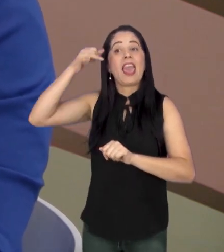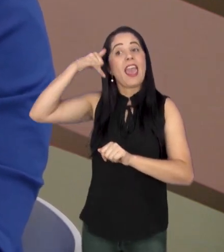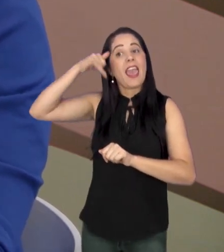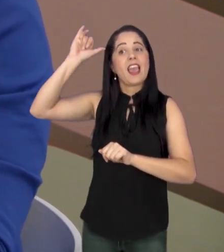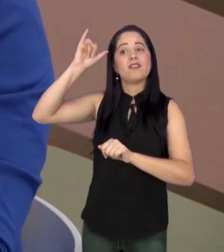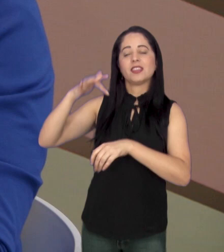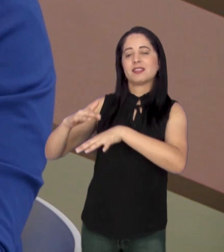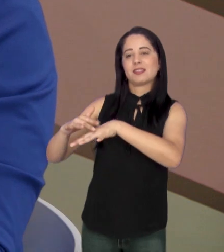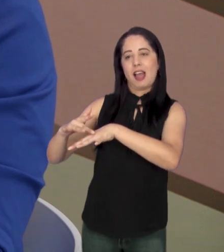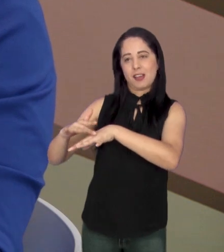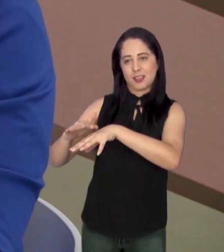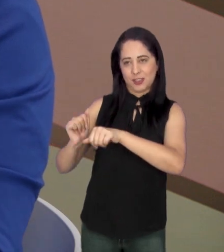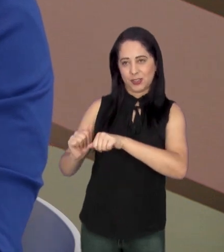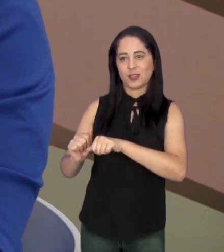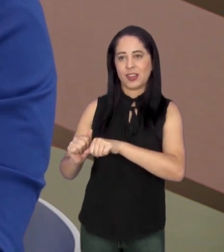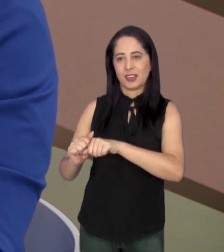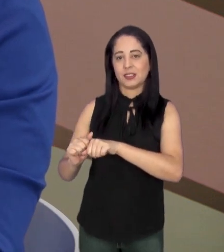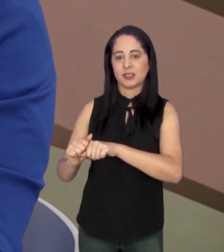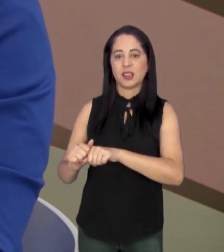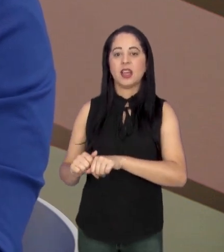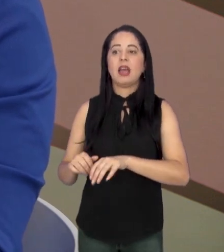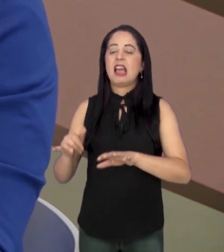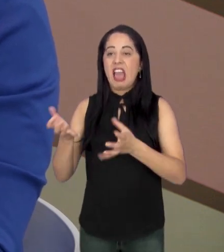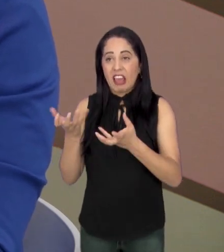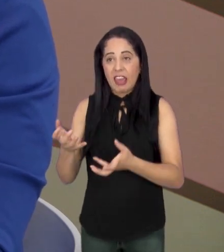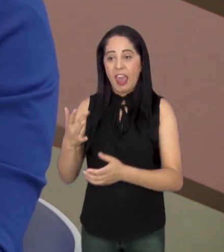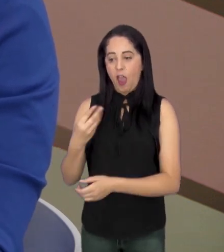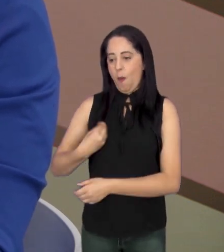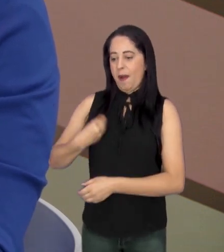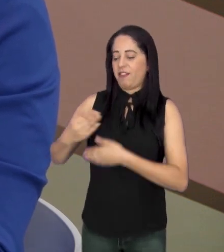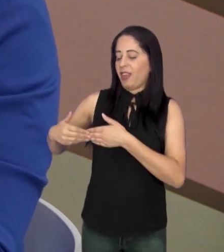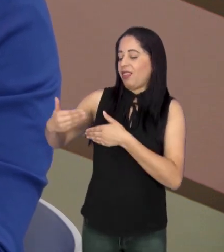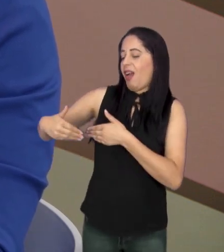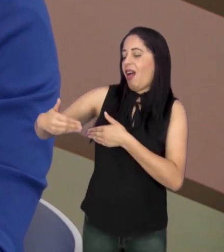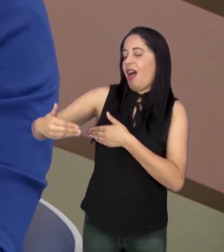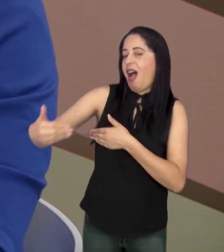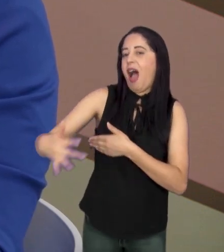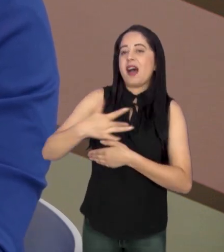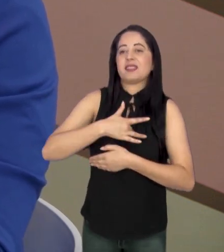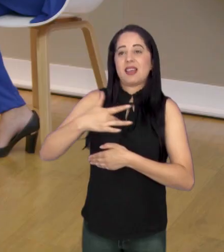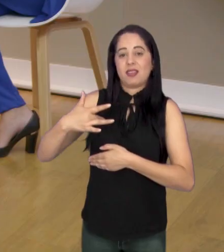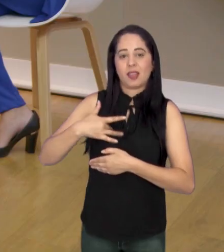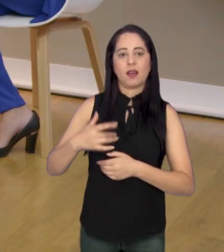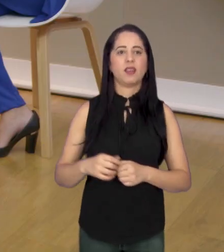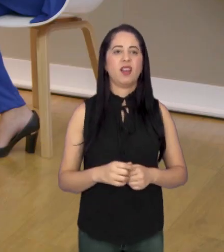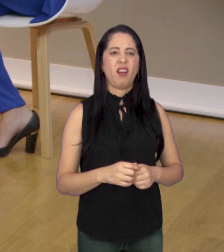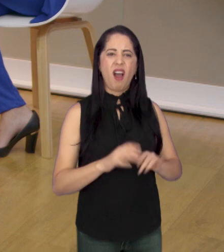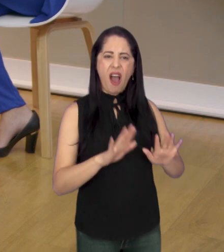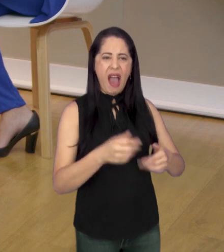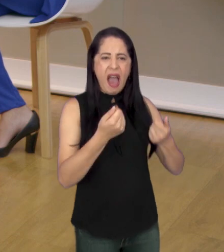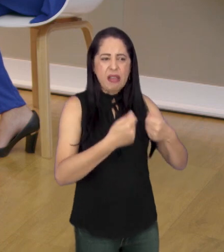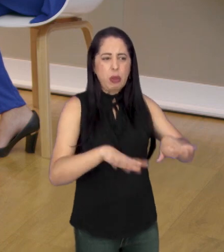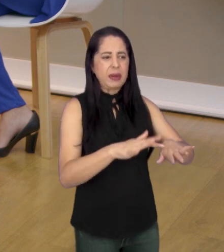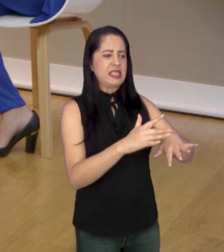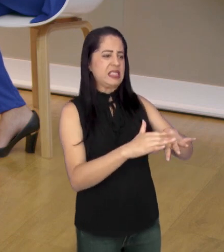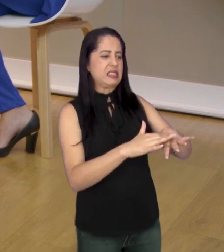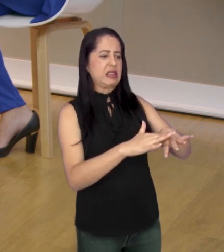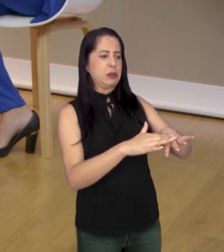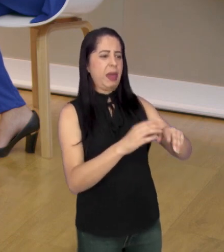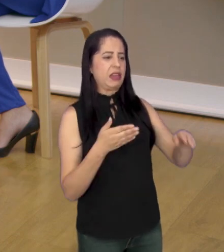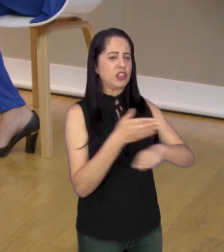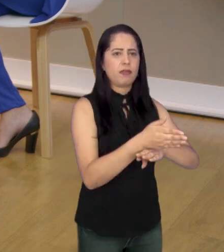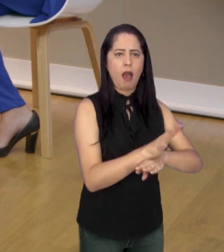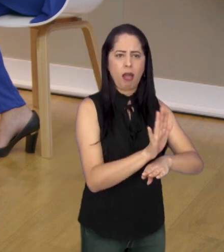doenças, processos preventivos. Se você quer ter uma vida mais longeva, mais então, saúde... Então é melhor, não precisa esperar ficar doente para procurar um